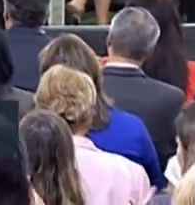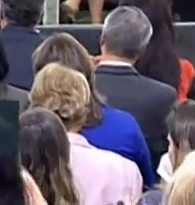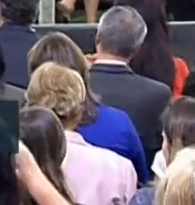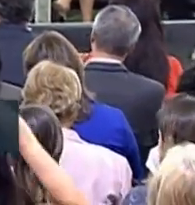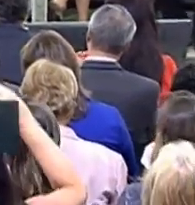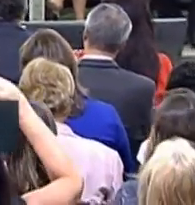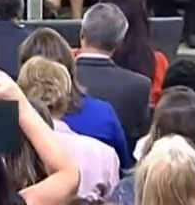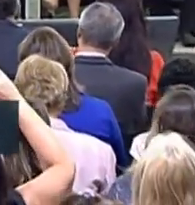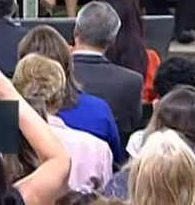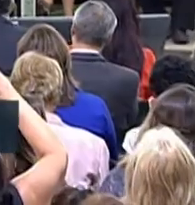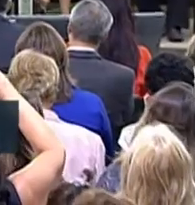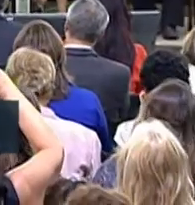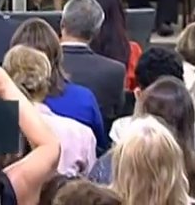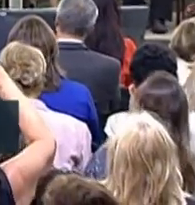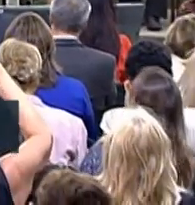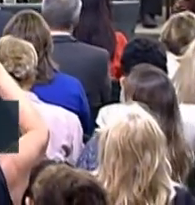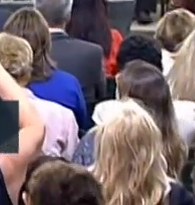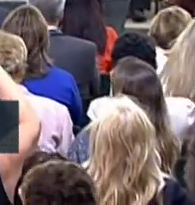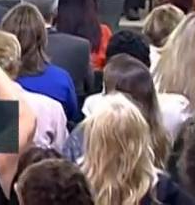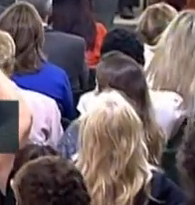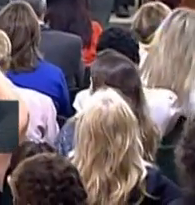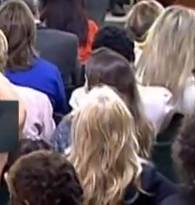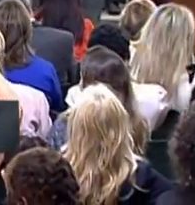a segunda câmera e